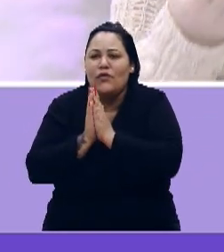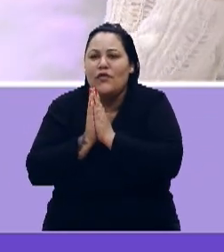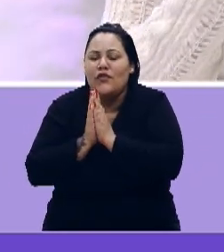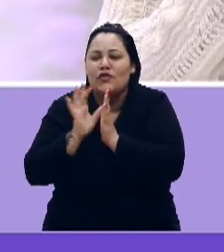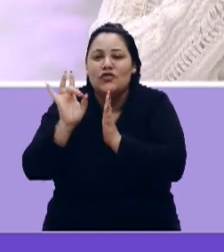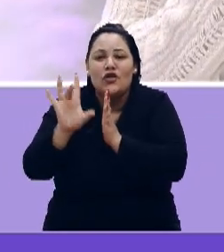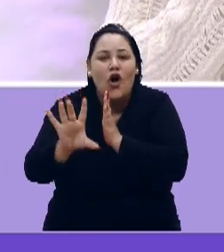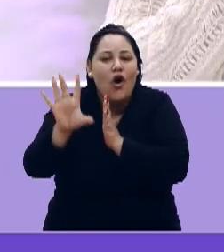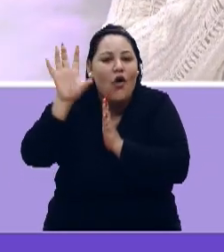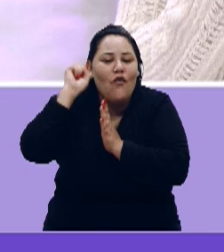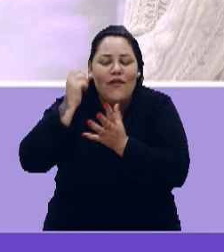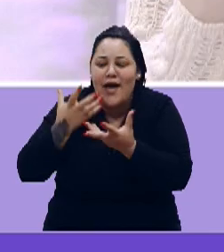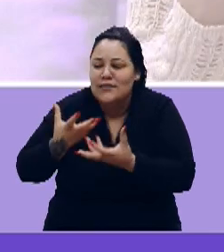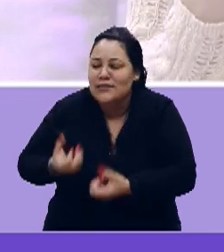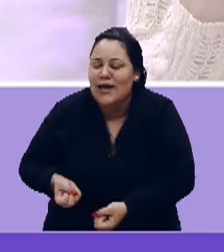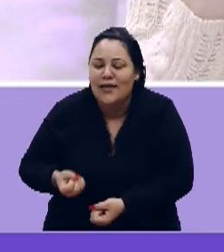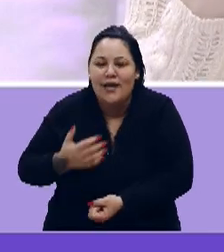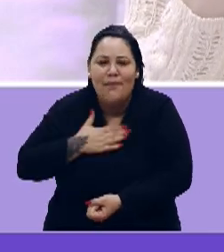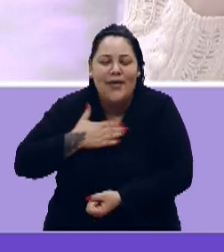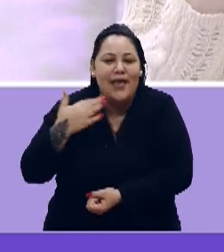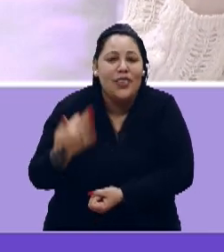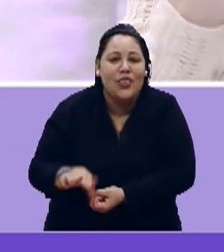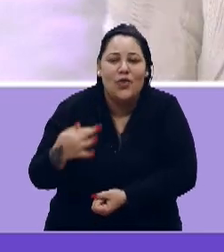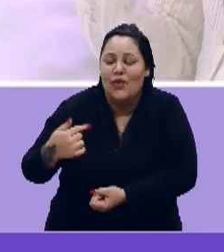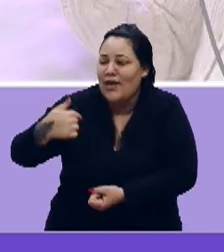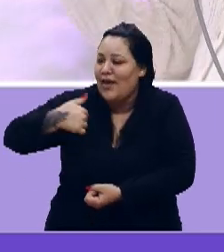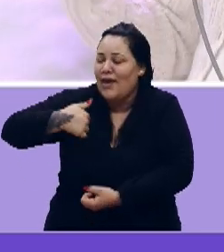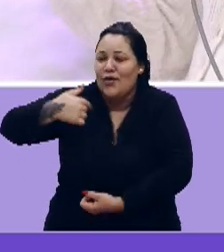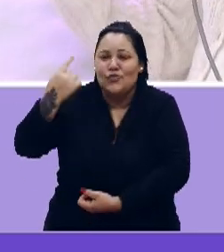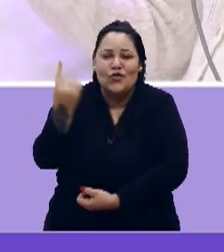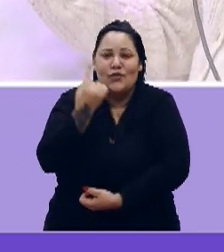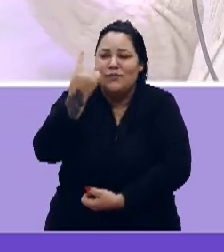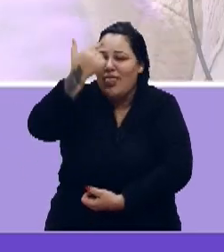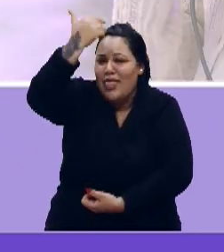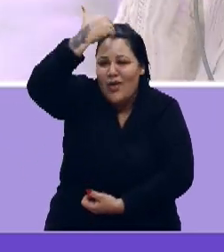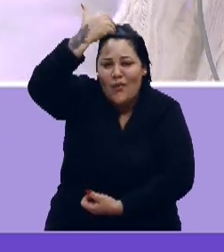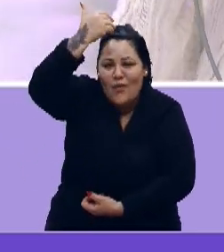tolera a minha dor porque eu sozinha não estou tolerando. Né? Eu preciso